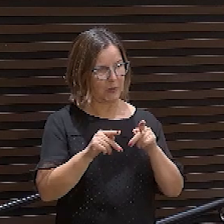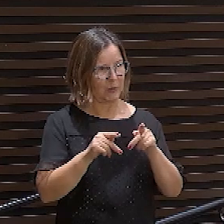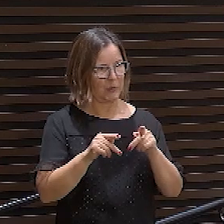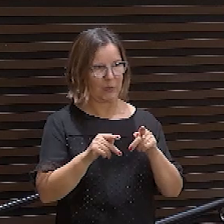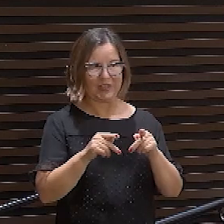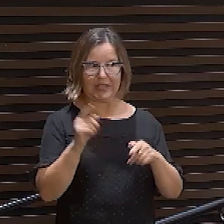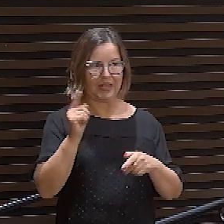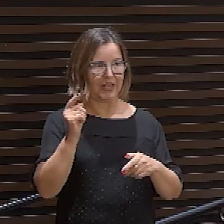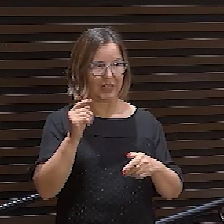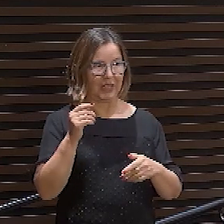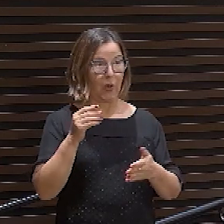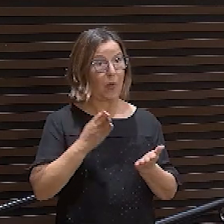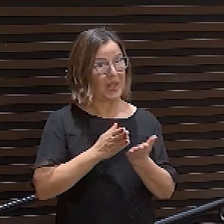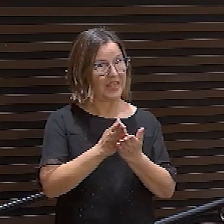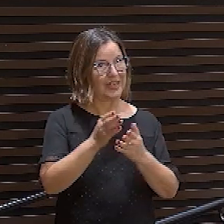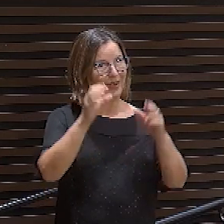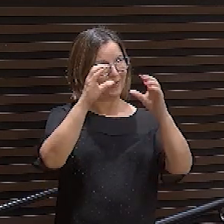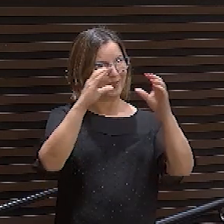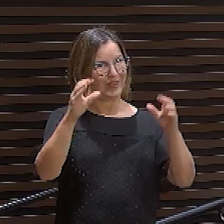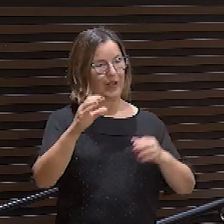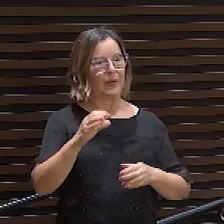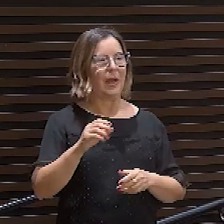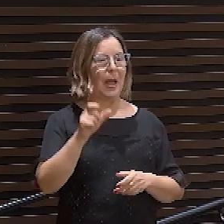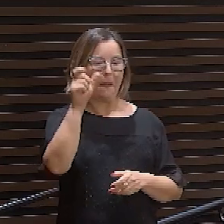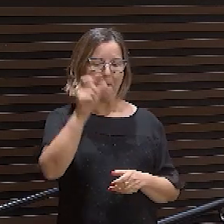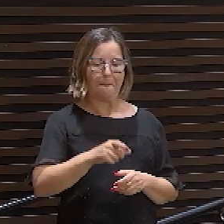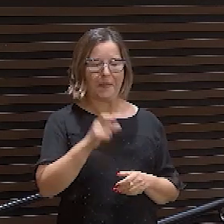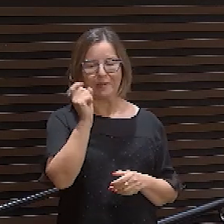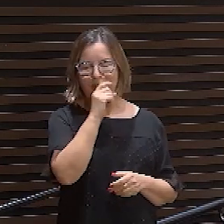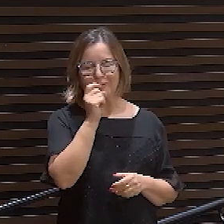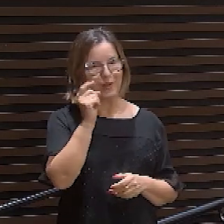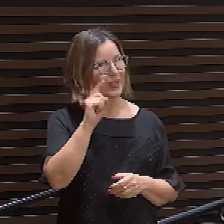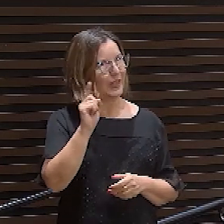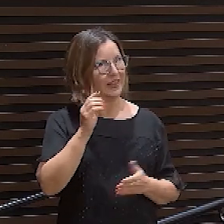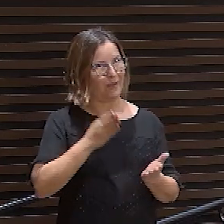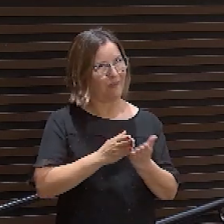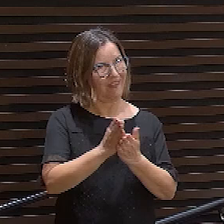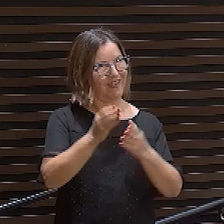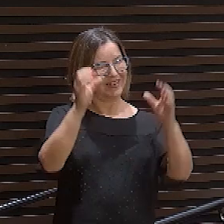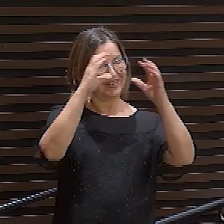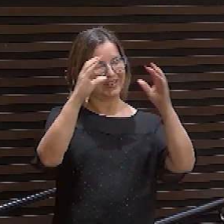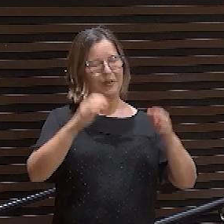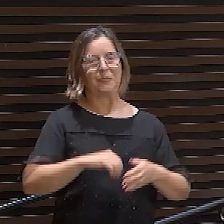Senhor vai fazer comigo? Não me deixa